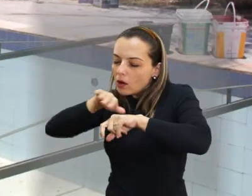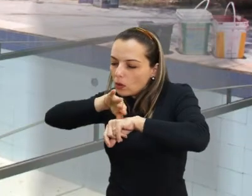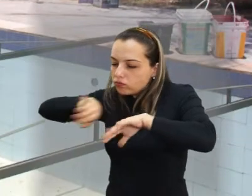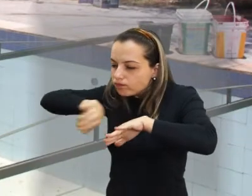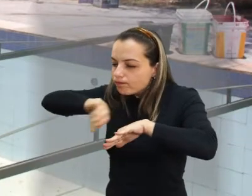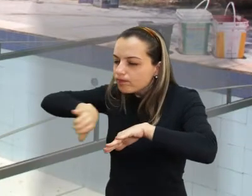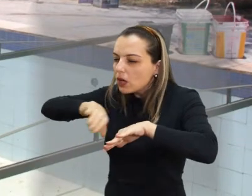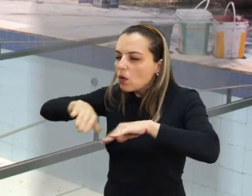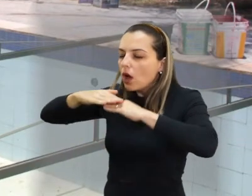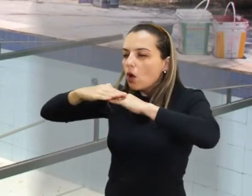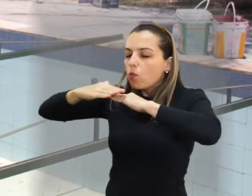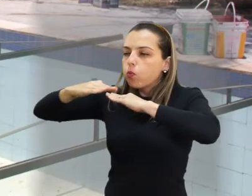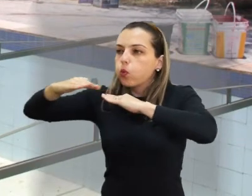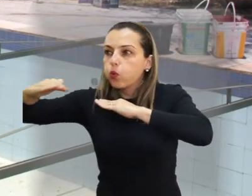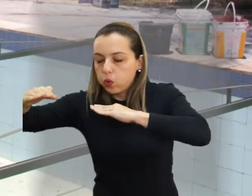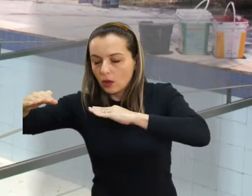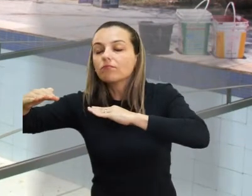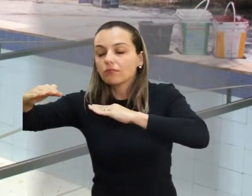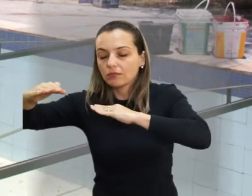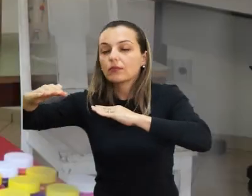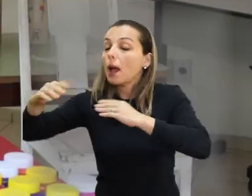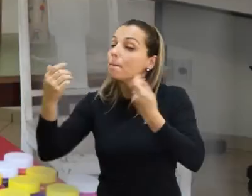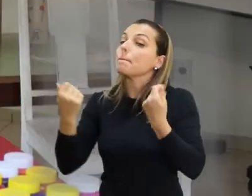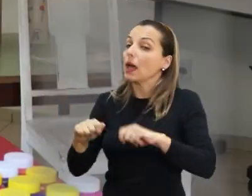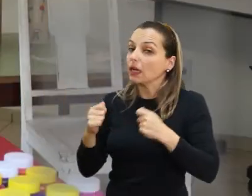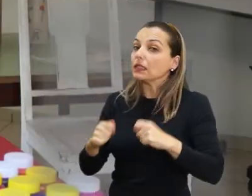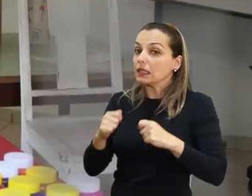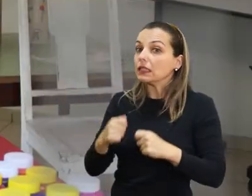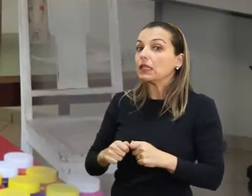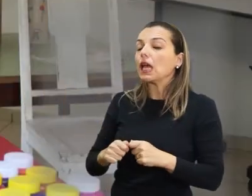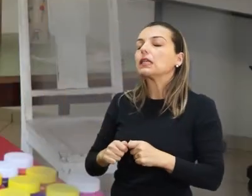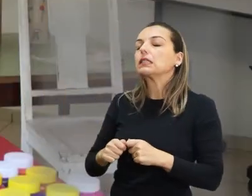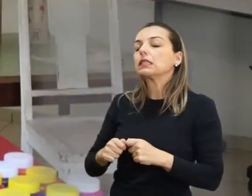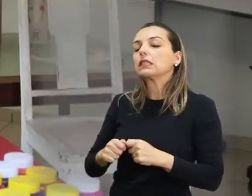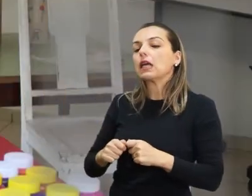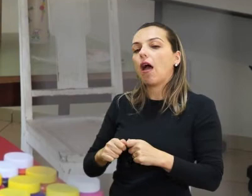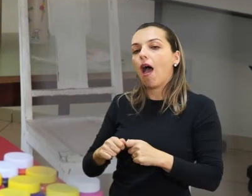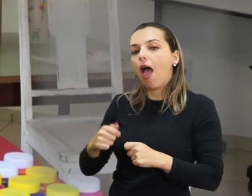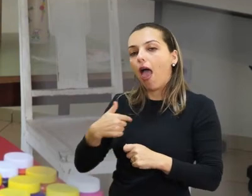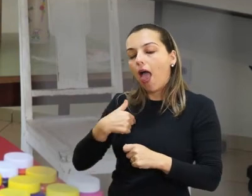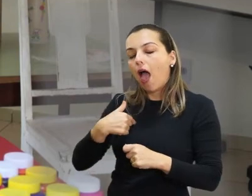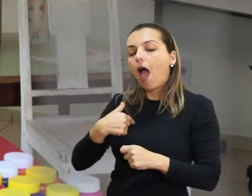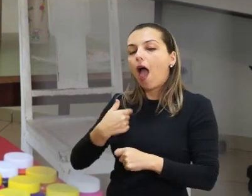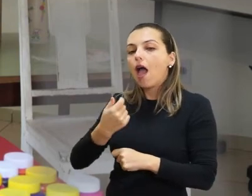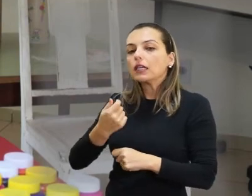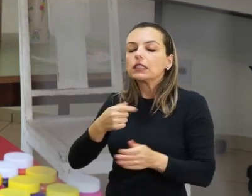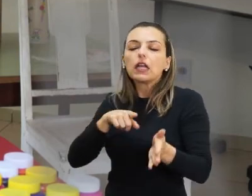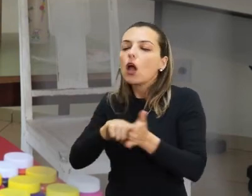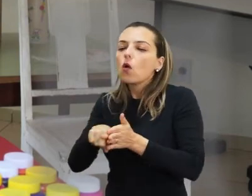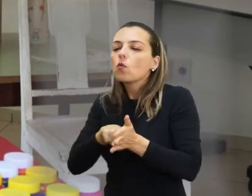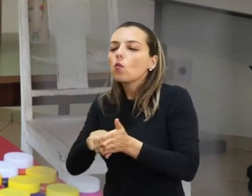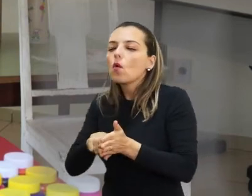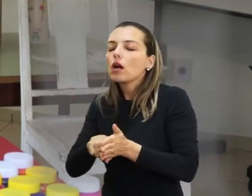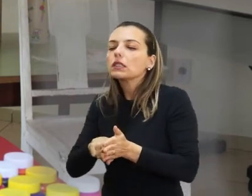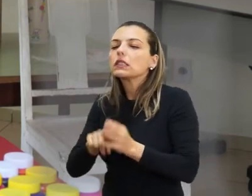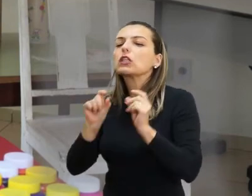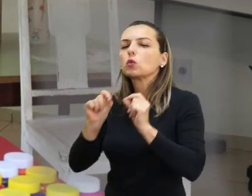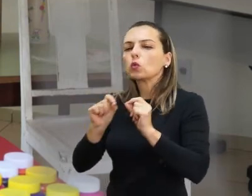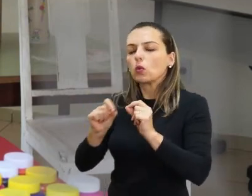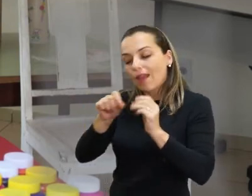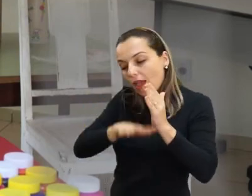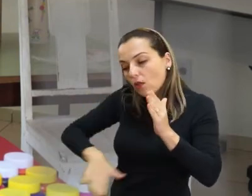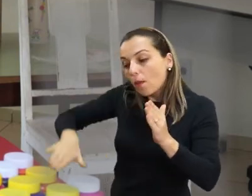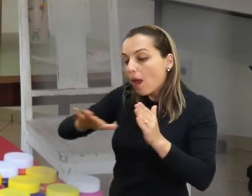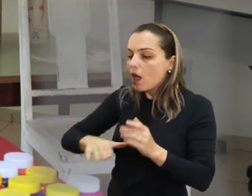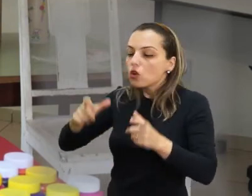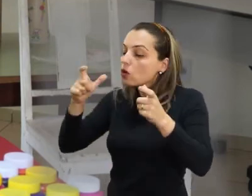gente solicitou que fosse coberta, e a Clélia já falou que estava começando a cobrir nesse dia que a gente foi. A gente verificou todos os espaços do